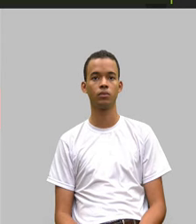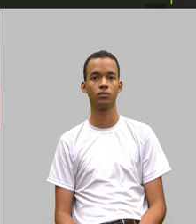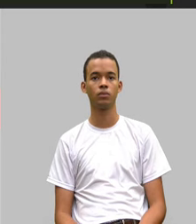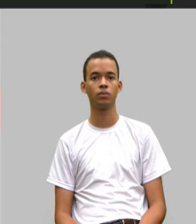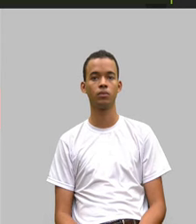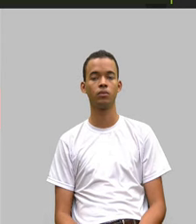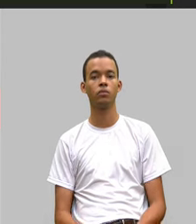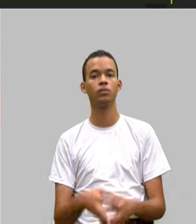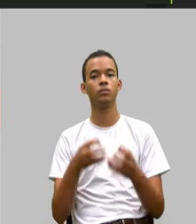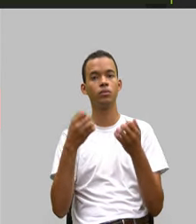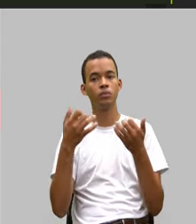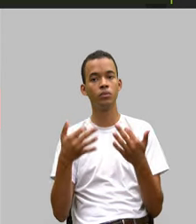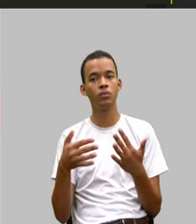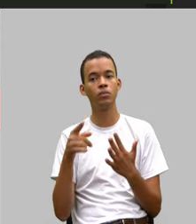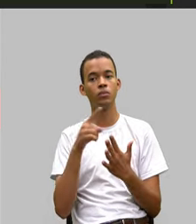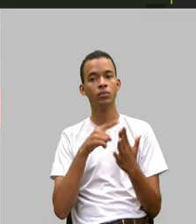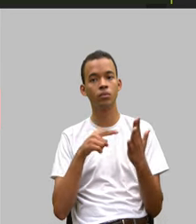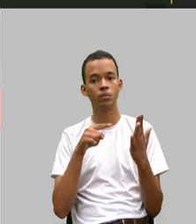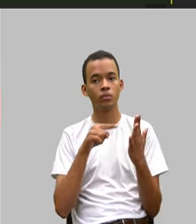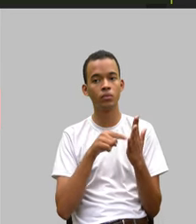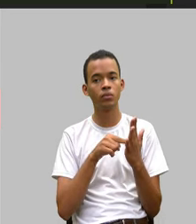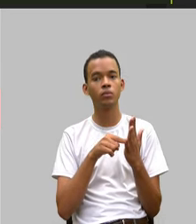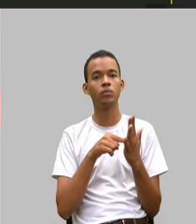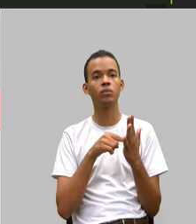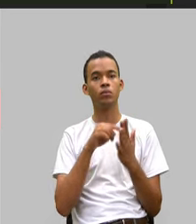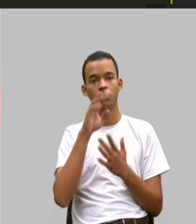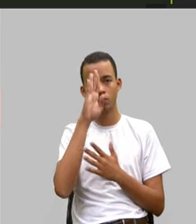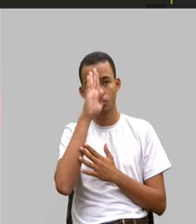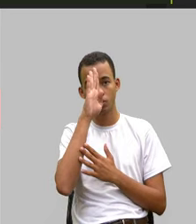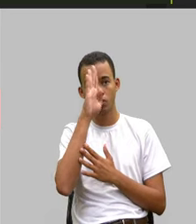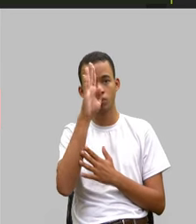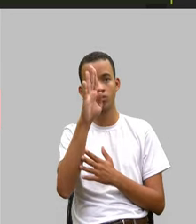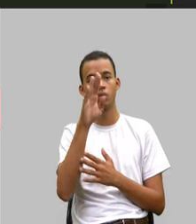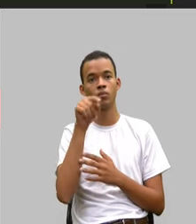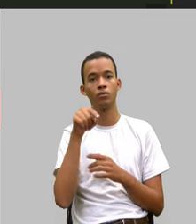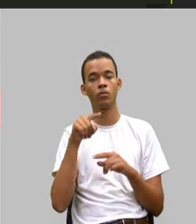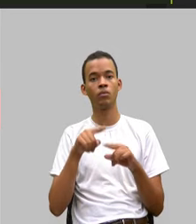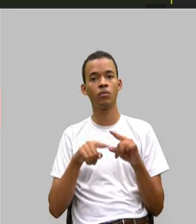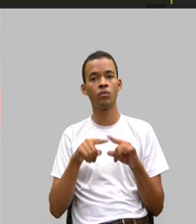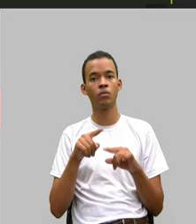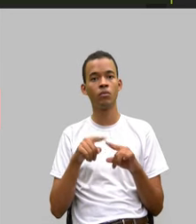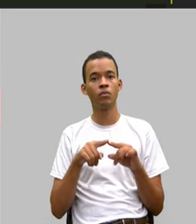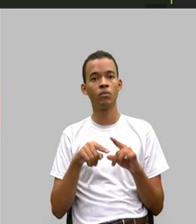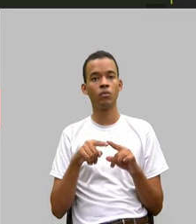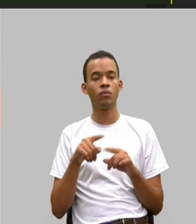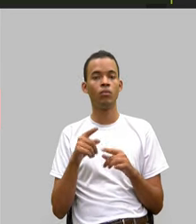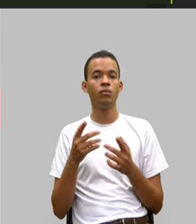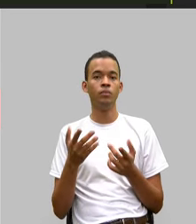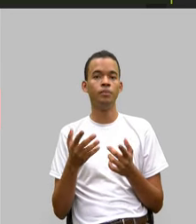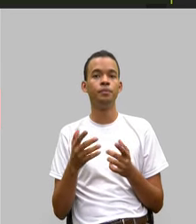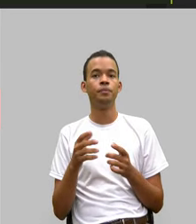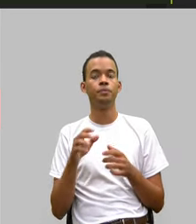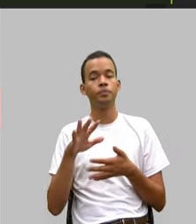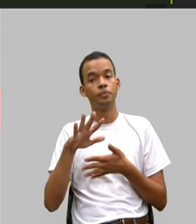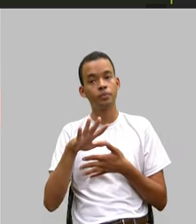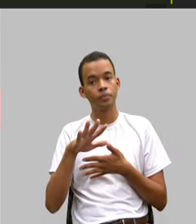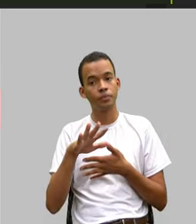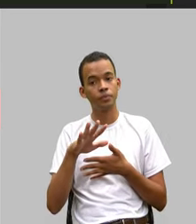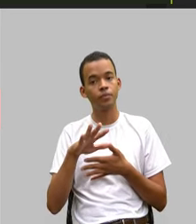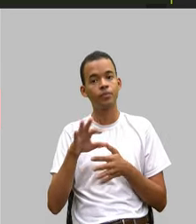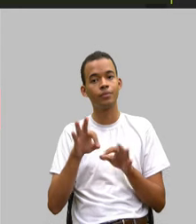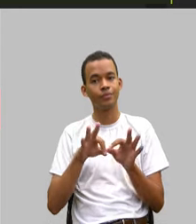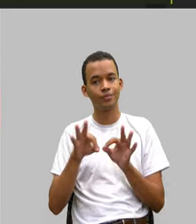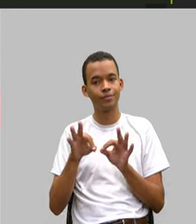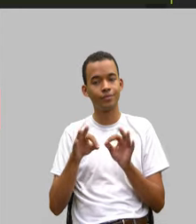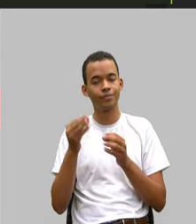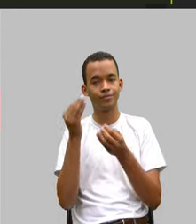o objetivo Central né dessa ferramenta eh Então esse mapa Ele trouxe pra gente né